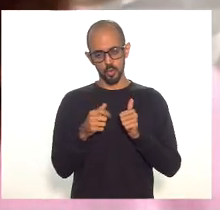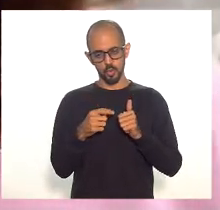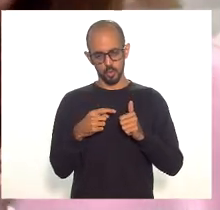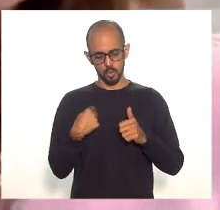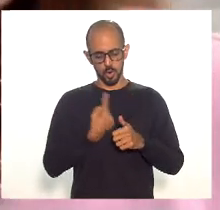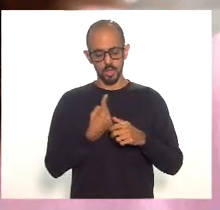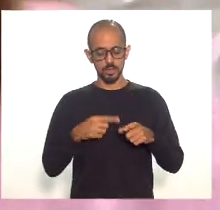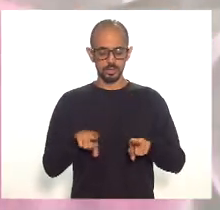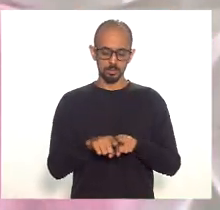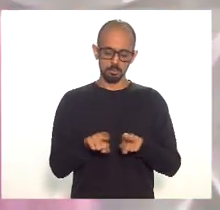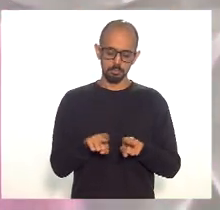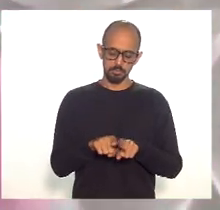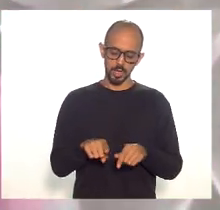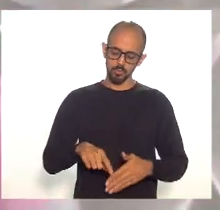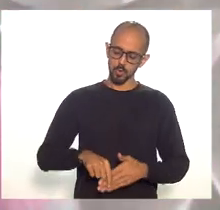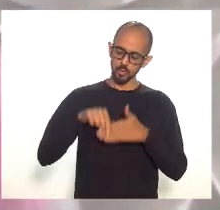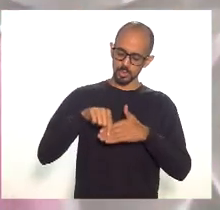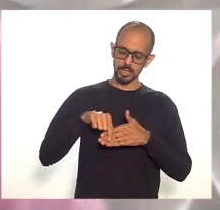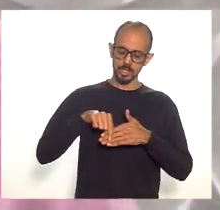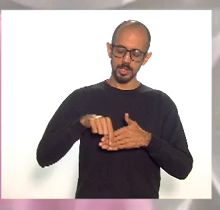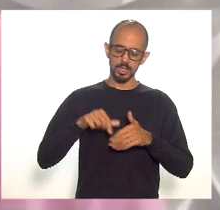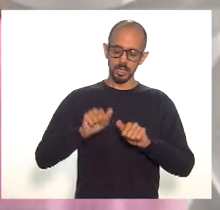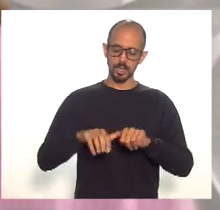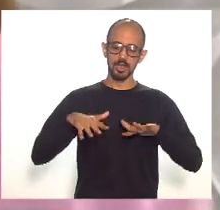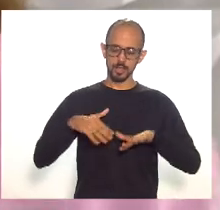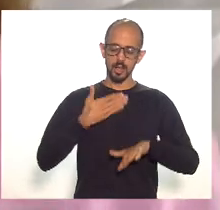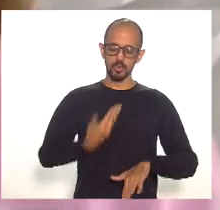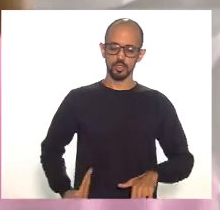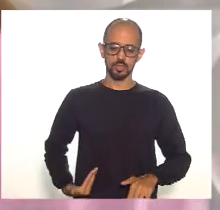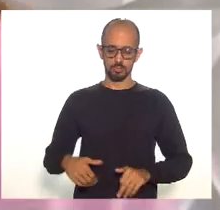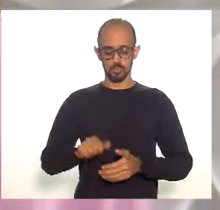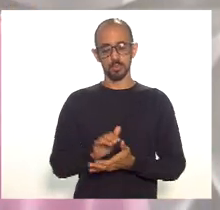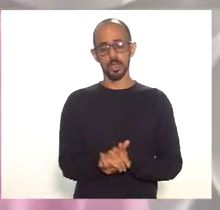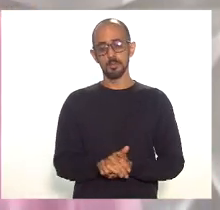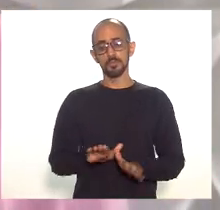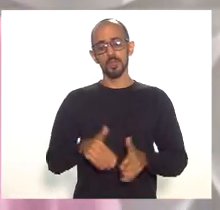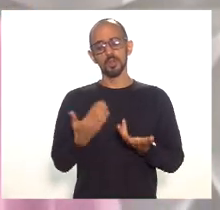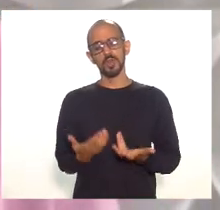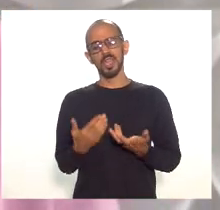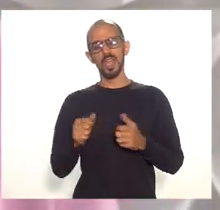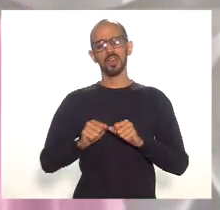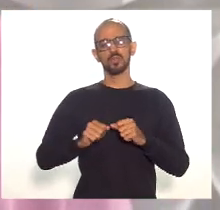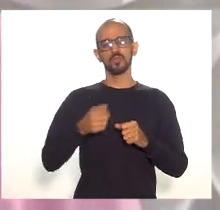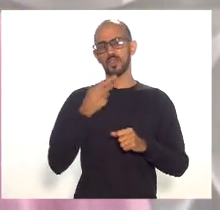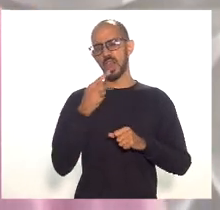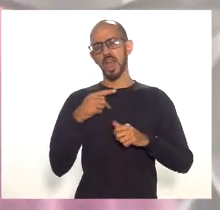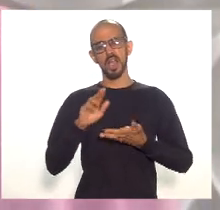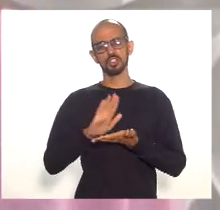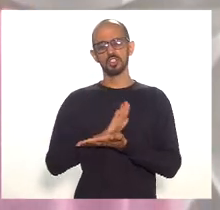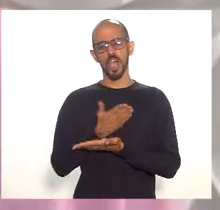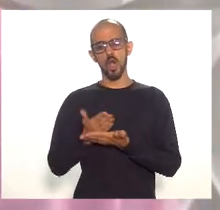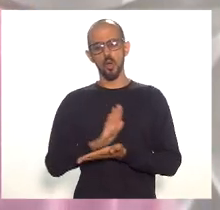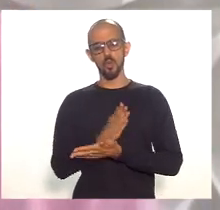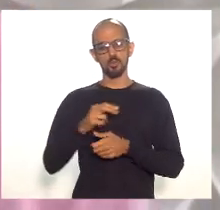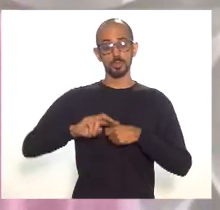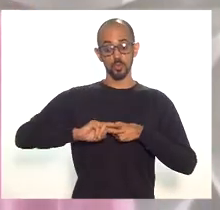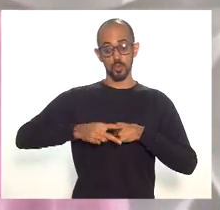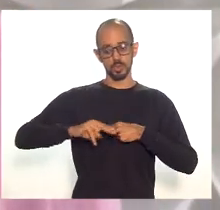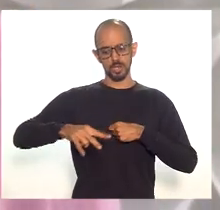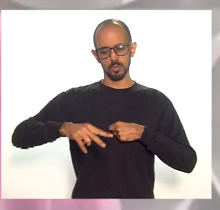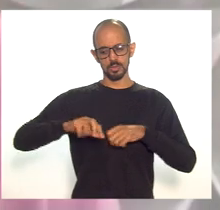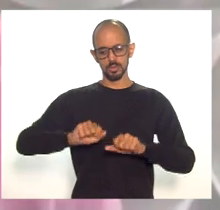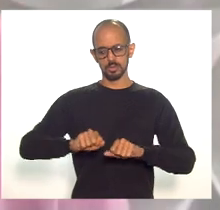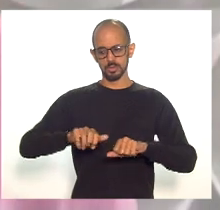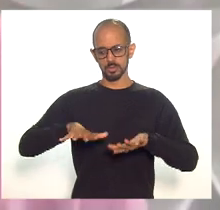dessa audiência pública. E quero apenas fazer algumas ponderações sobre os resultados desta audiência.